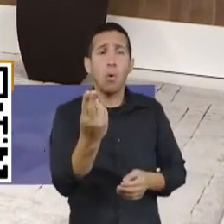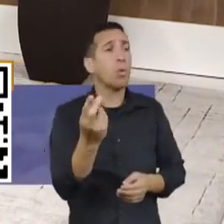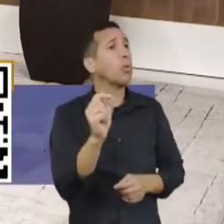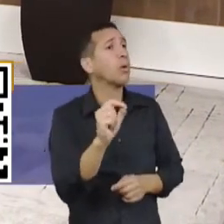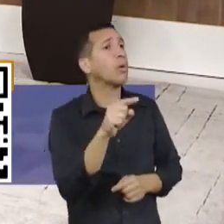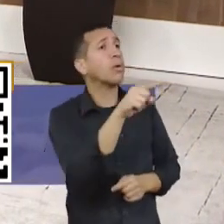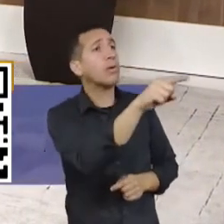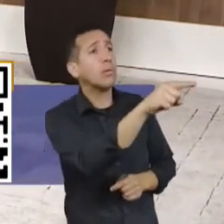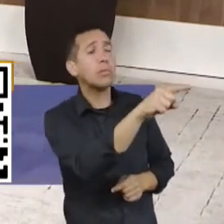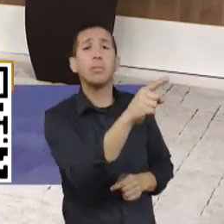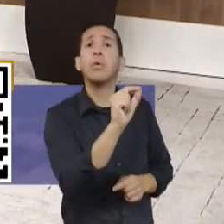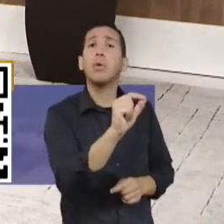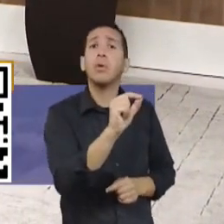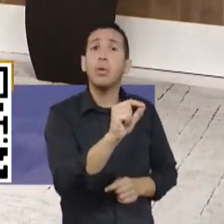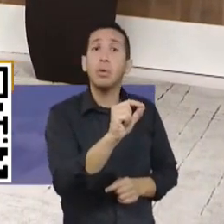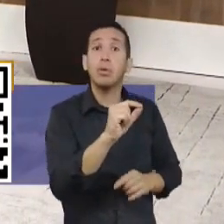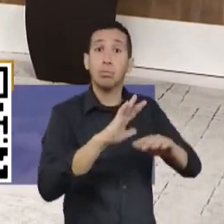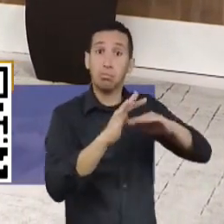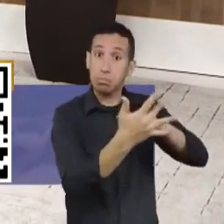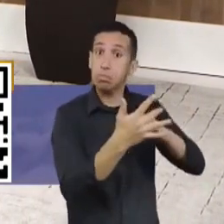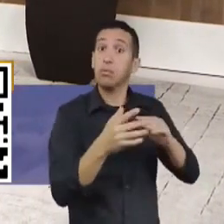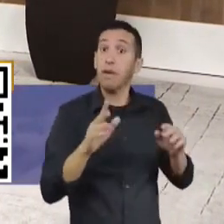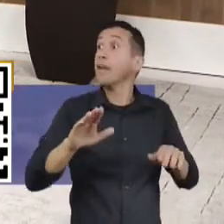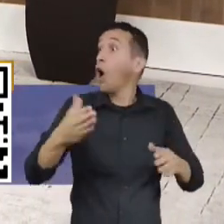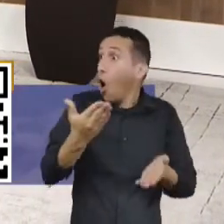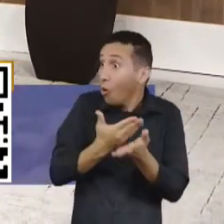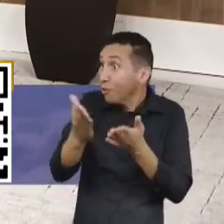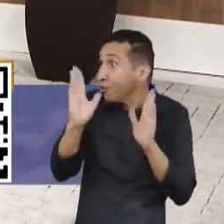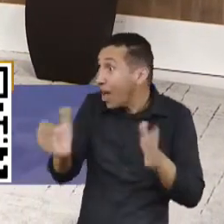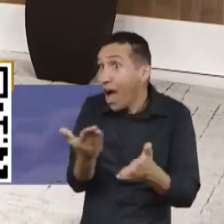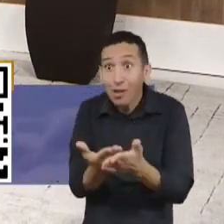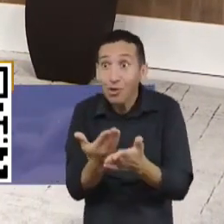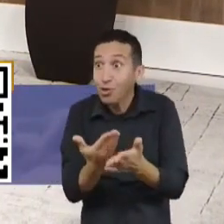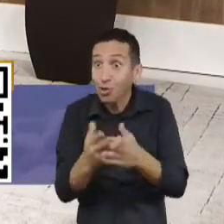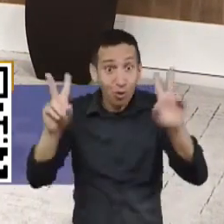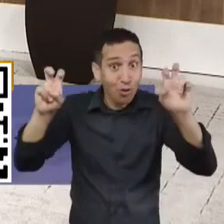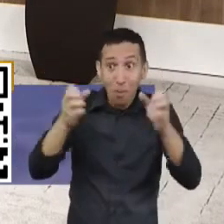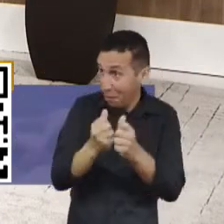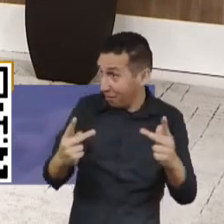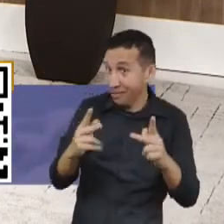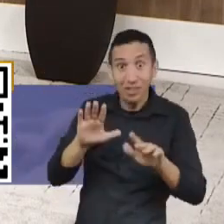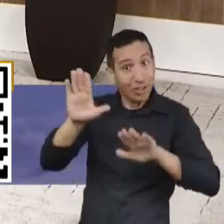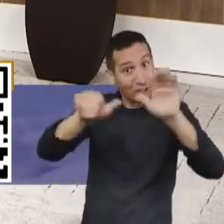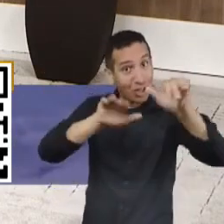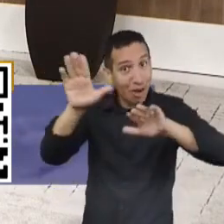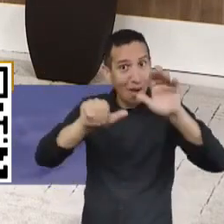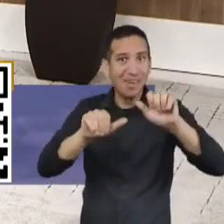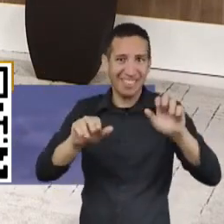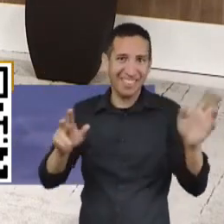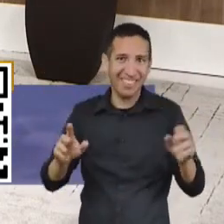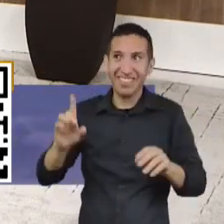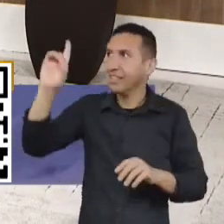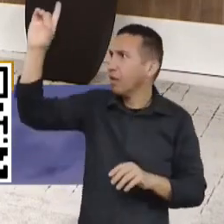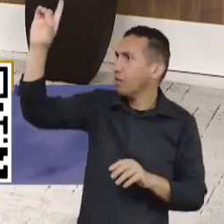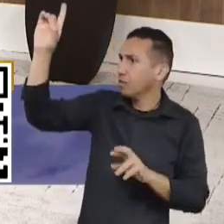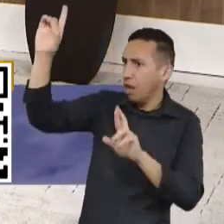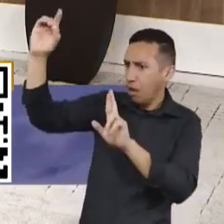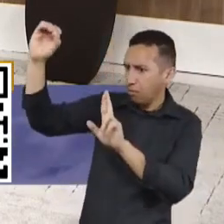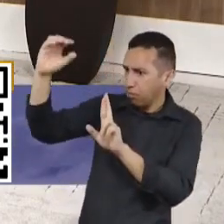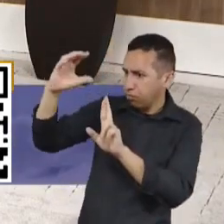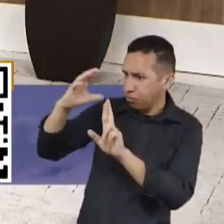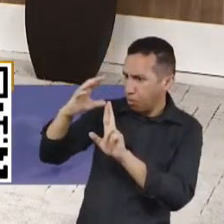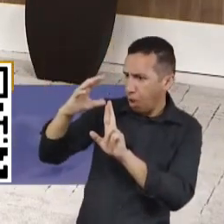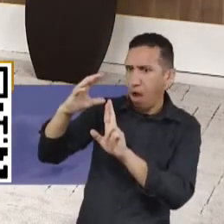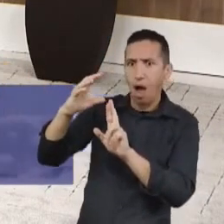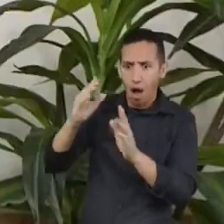e dizer assim começou a classe bíblica Apocalipse revelações Esperança chama mais alguém Vamos hoje estudar sobre